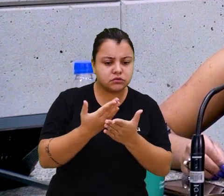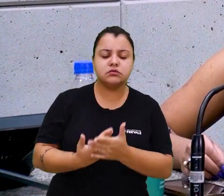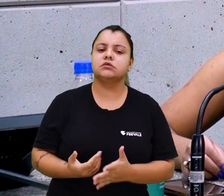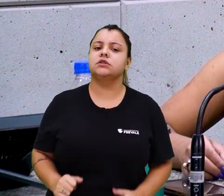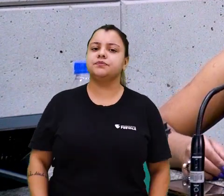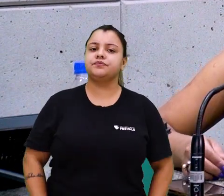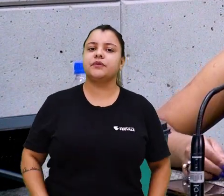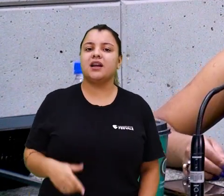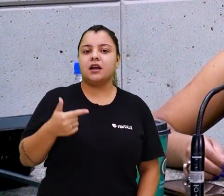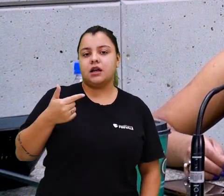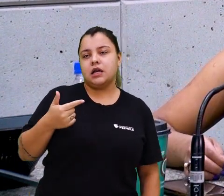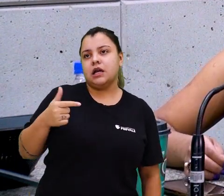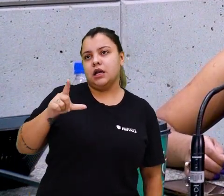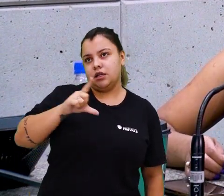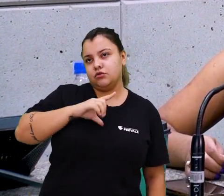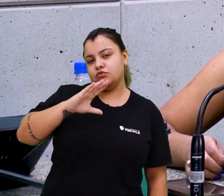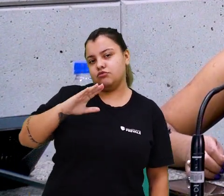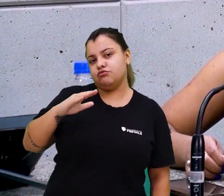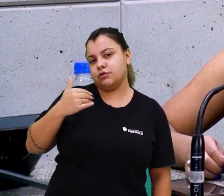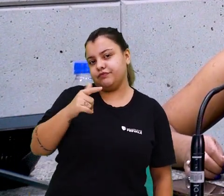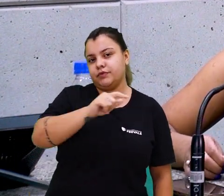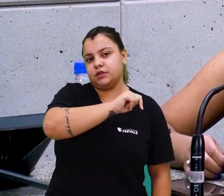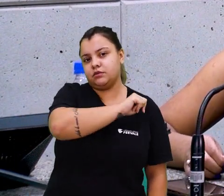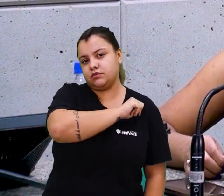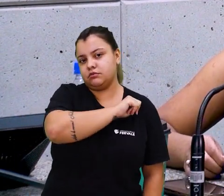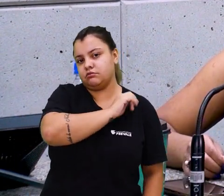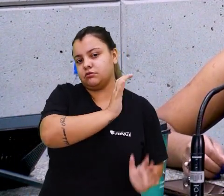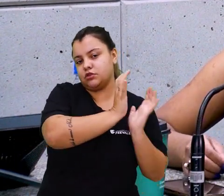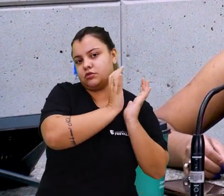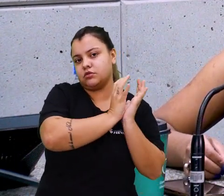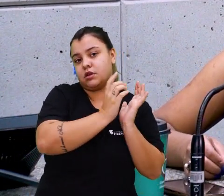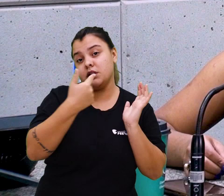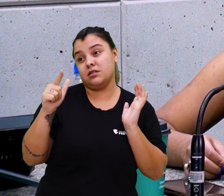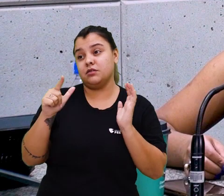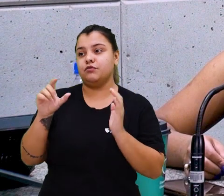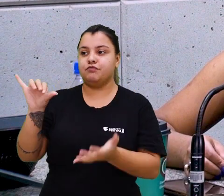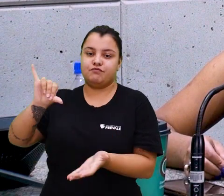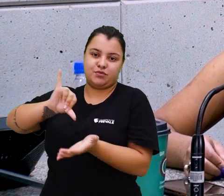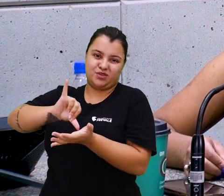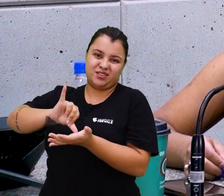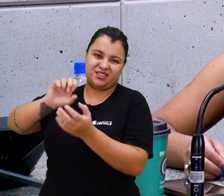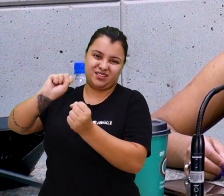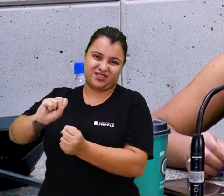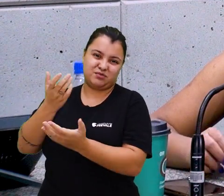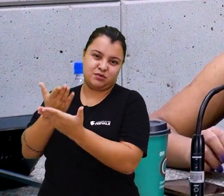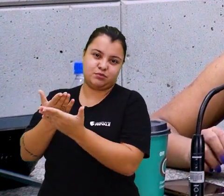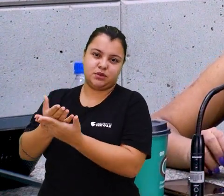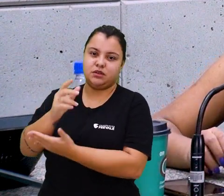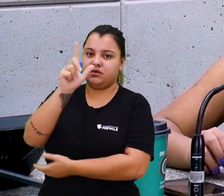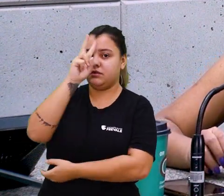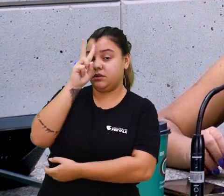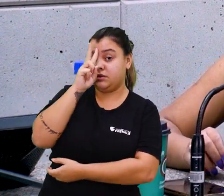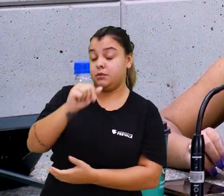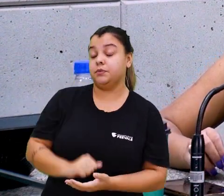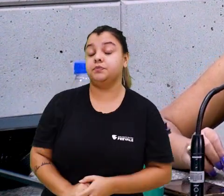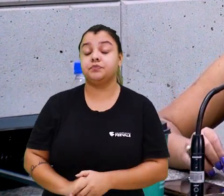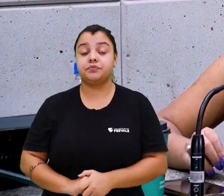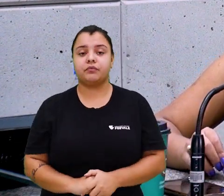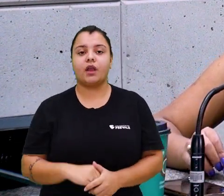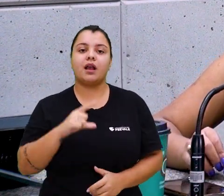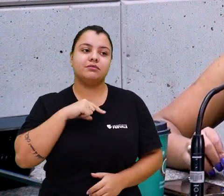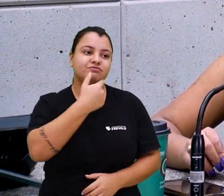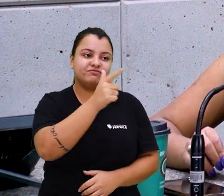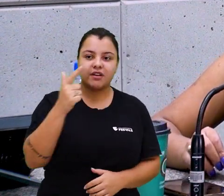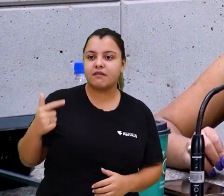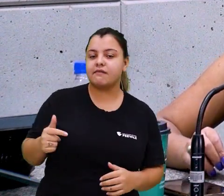só que eu tinha eu já tinha alguns colegas meus eu saí da Restinga e fui pro centro para estudar né o ensino médio queria fazend no centro e aí tinha vários